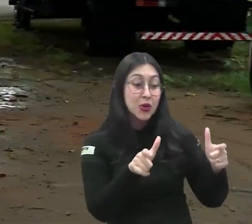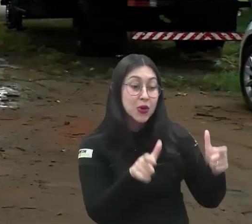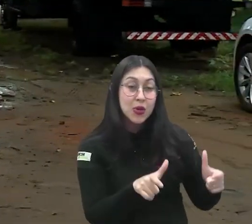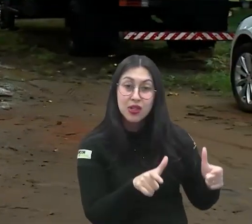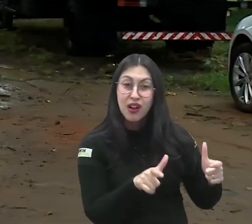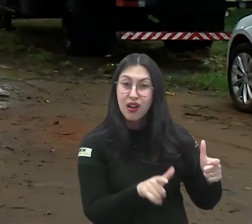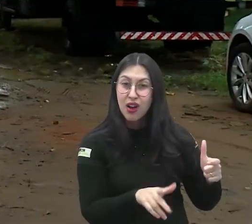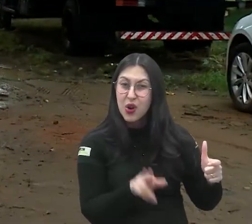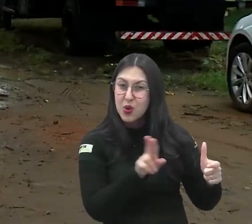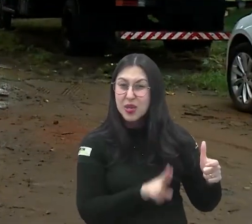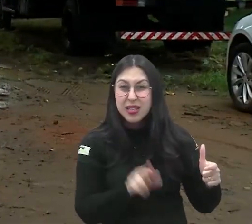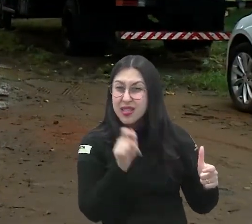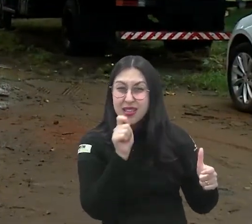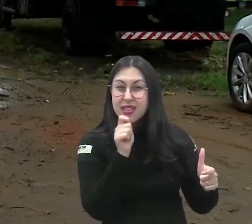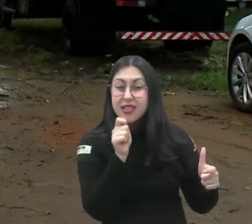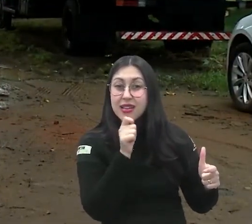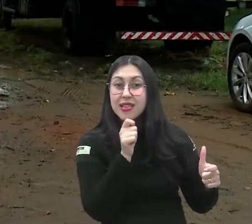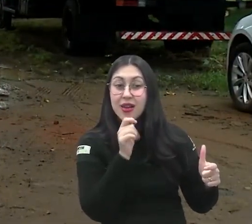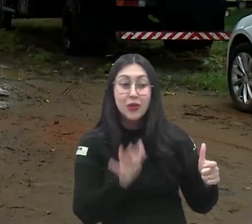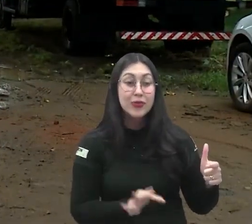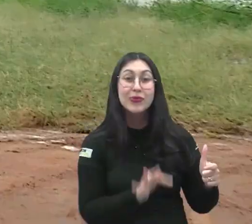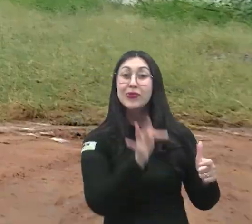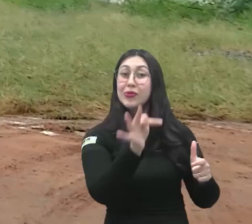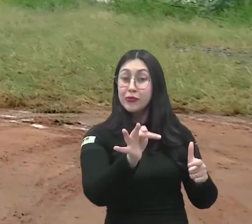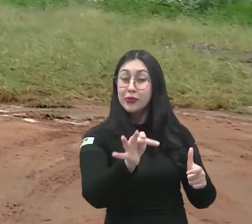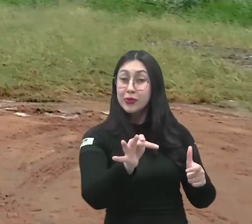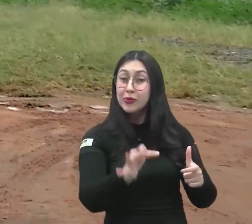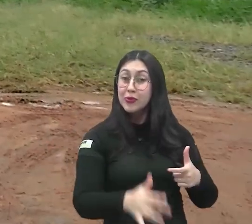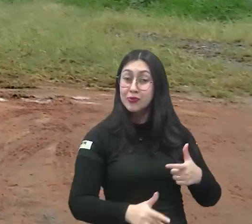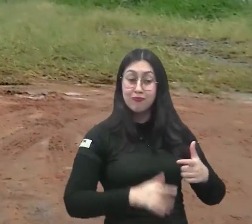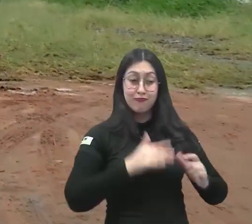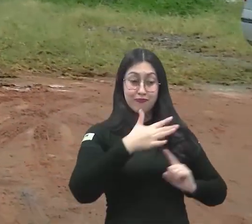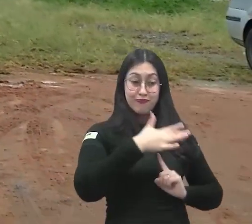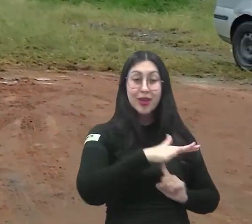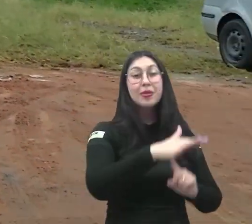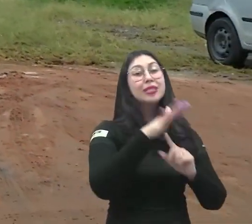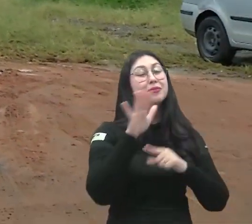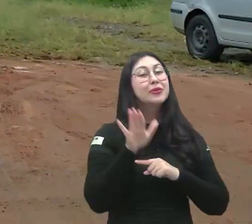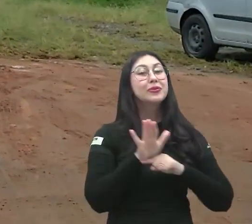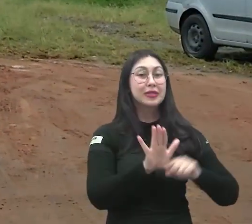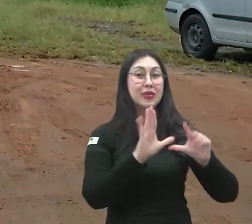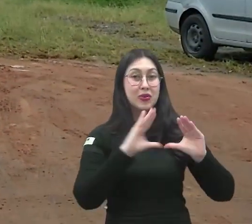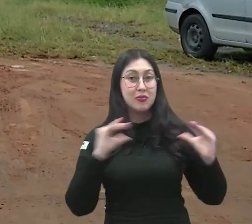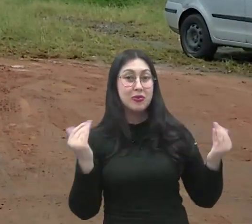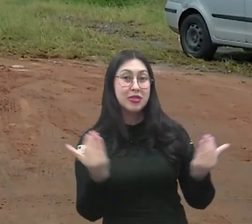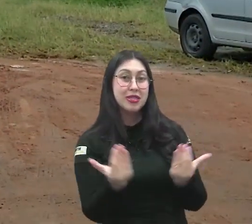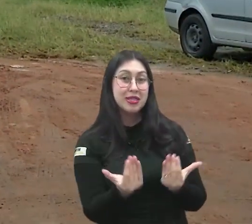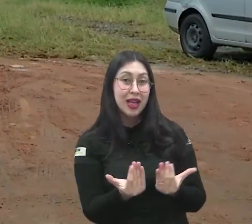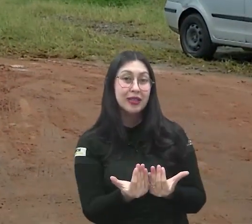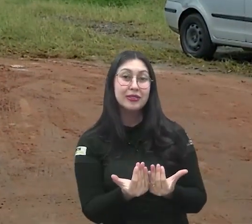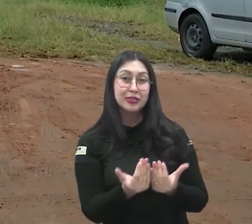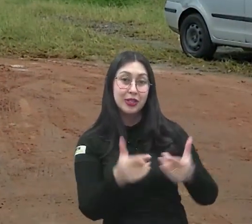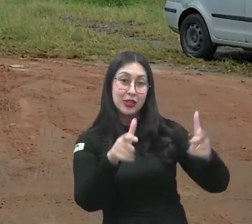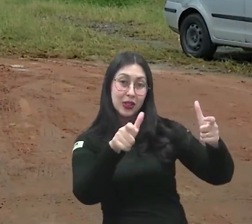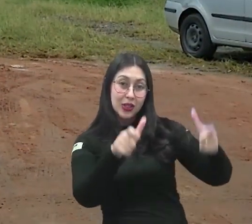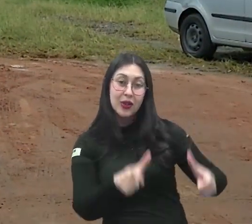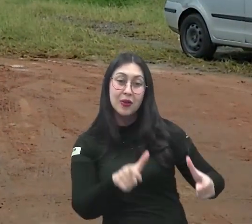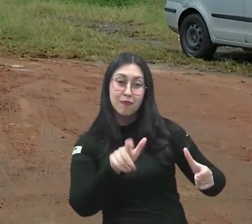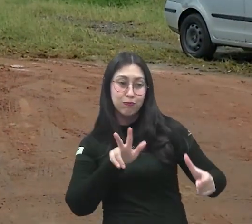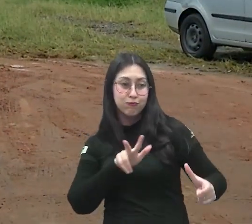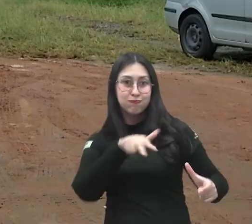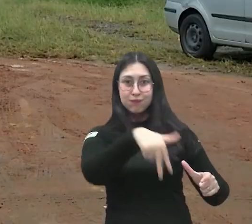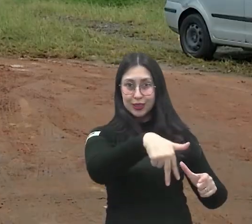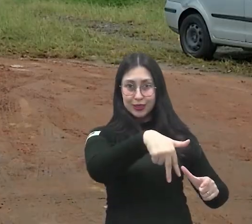que a área hoje sem utilização passe a ter uma função voltada para a comunidade e para a ocupação